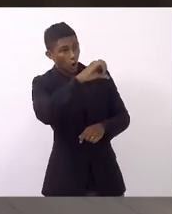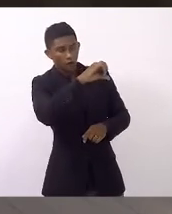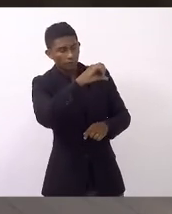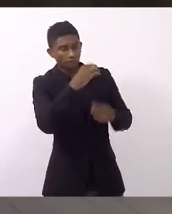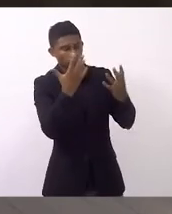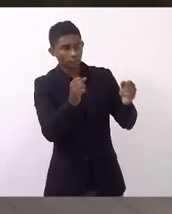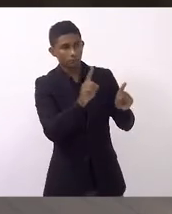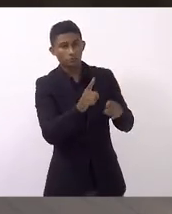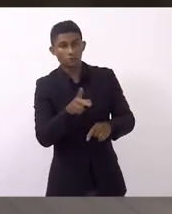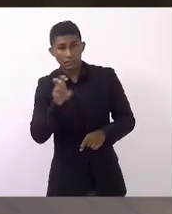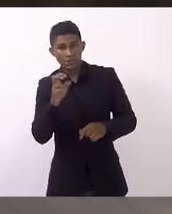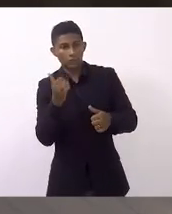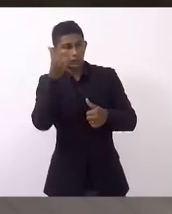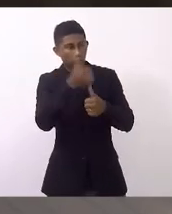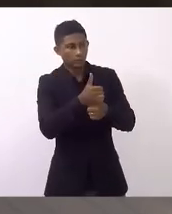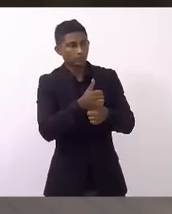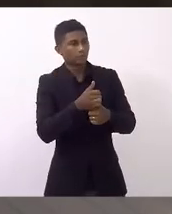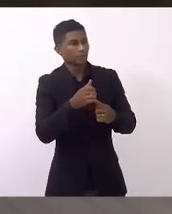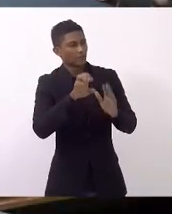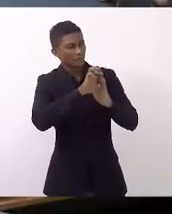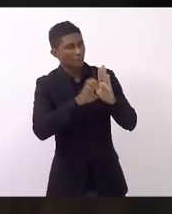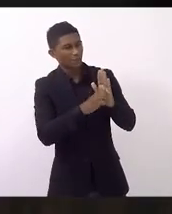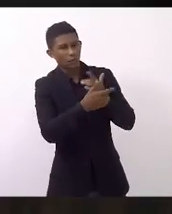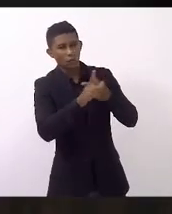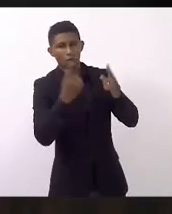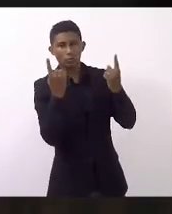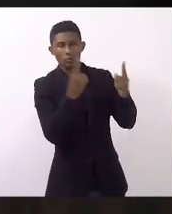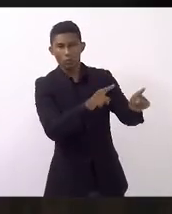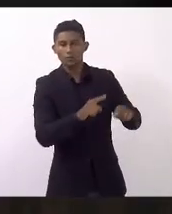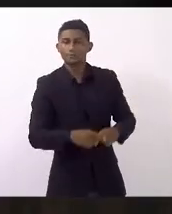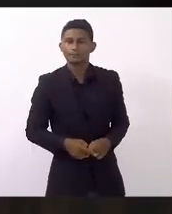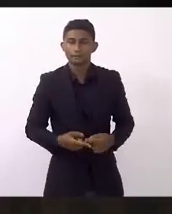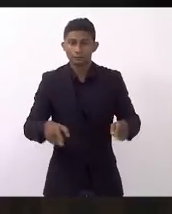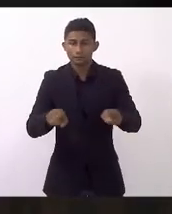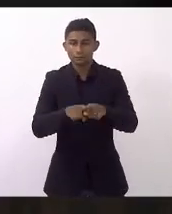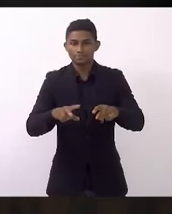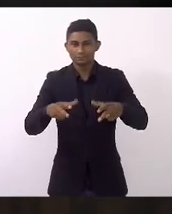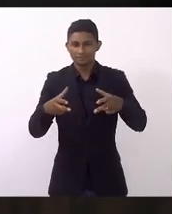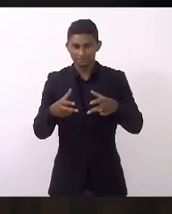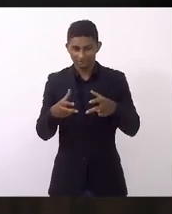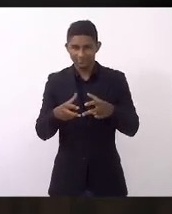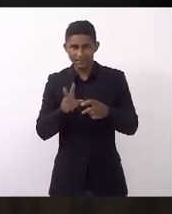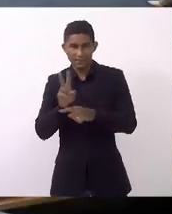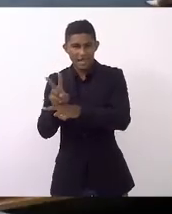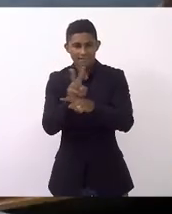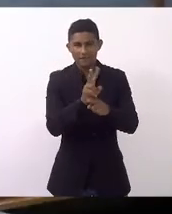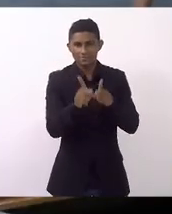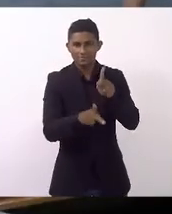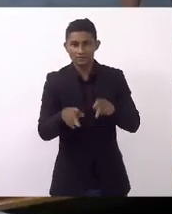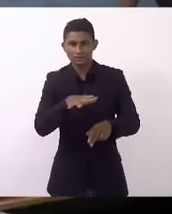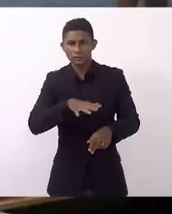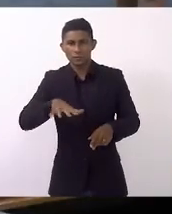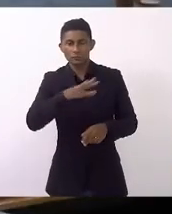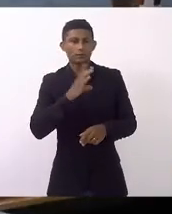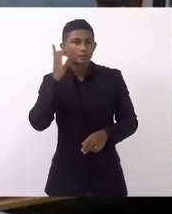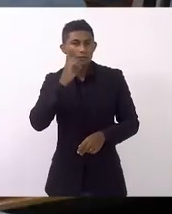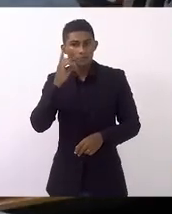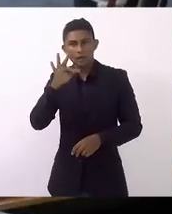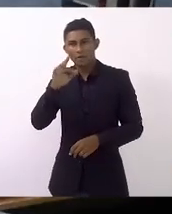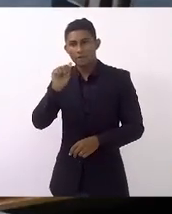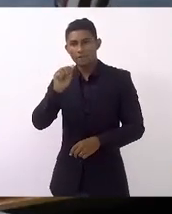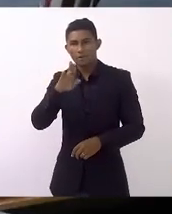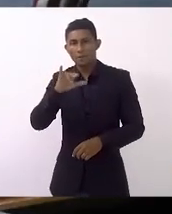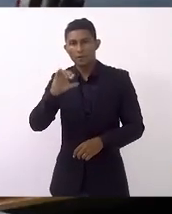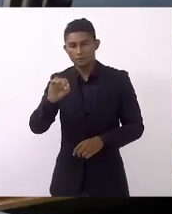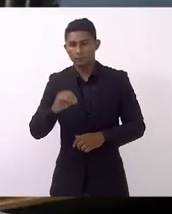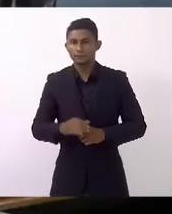contrário às demais emendas. Pela Comissão de Defesa do Consumidor, deputado Fábio Silva. Senhor presidente,